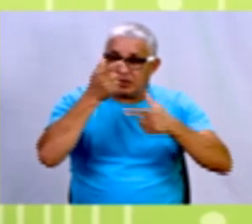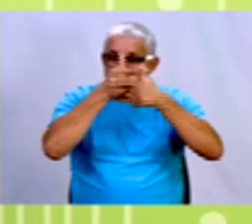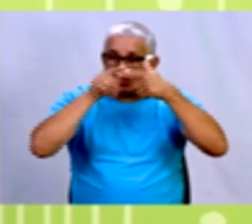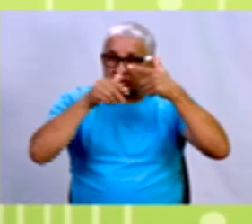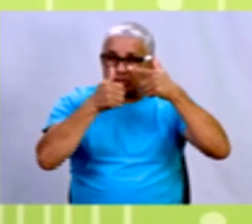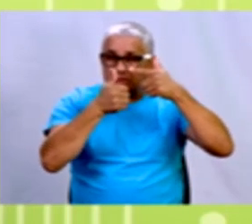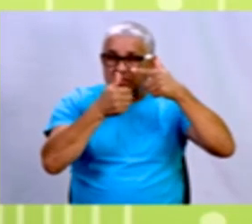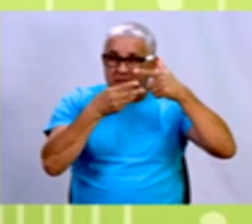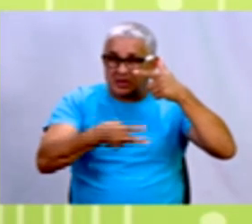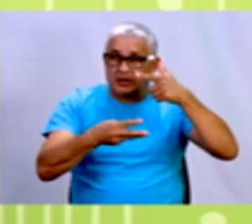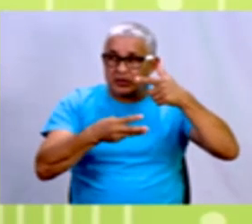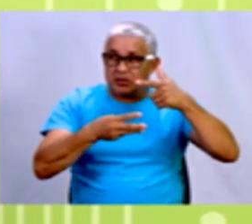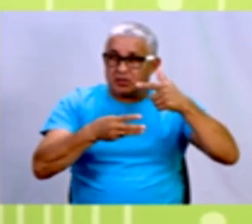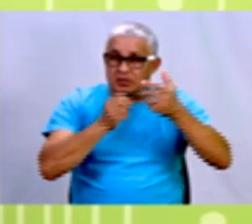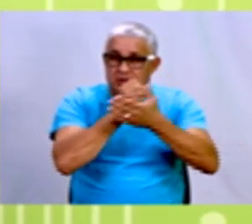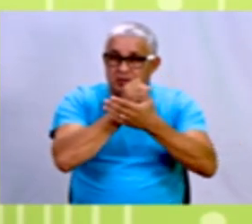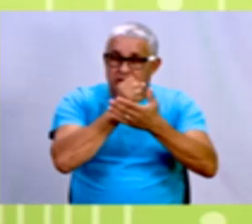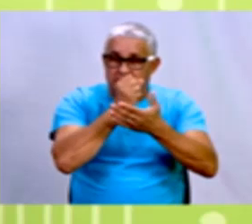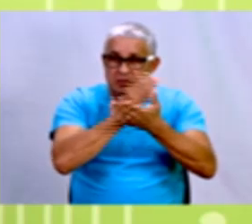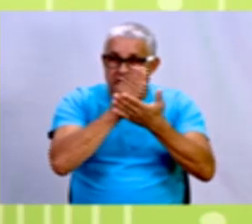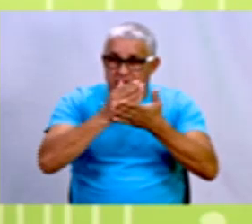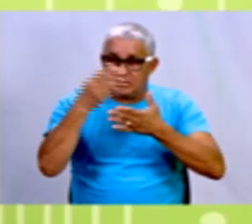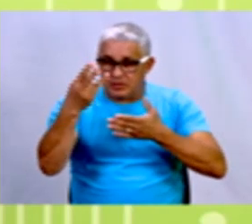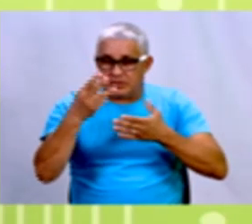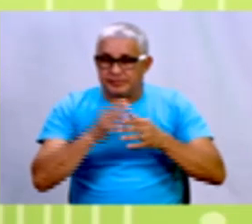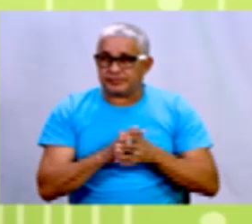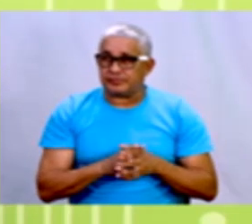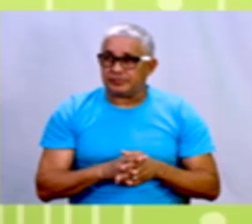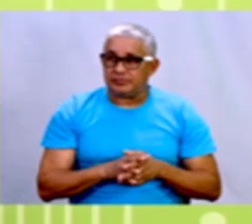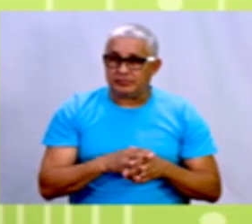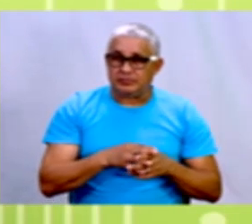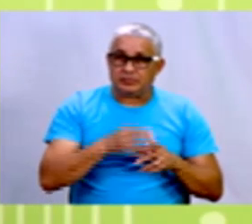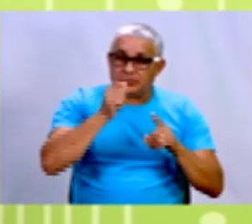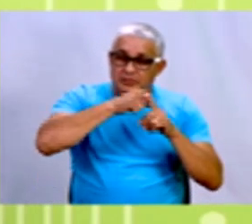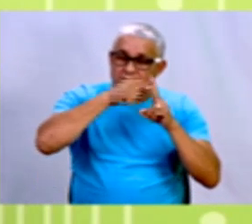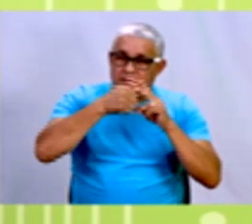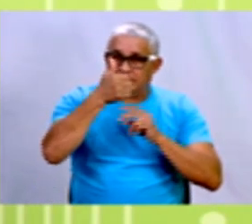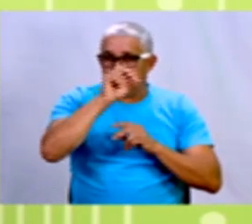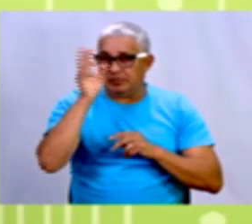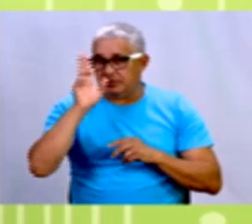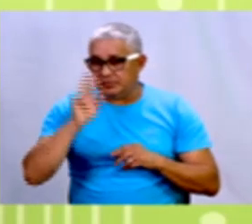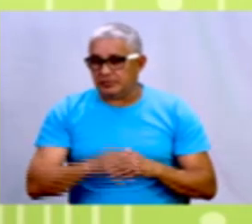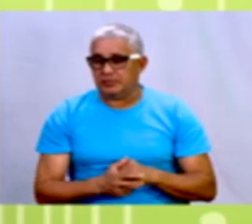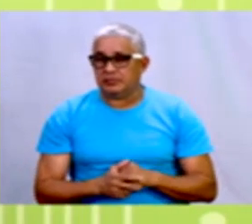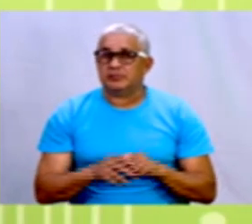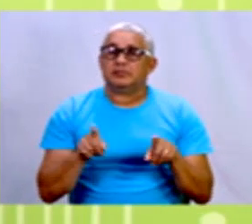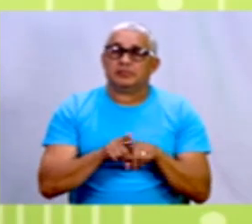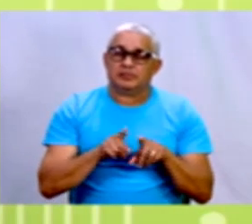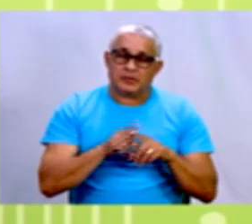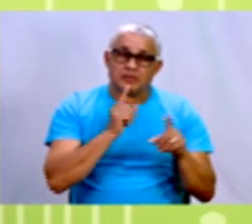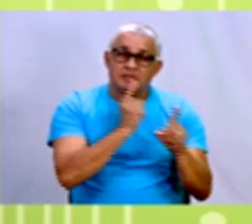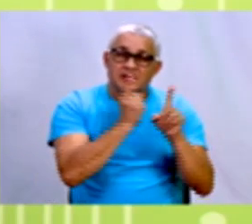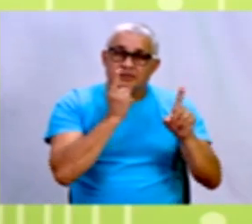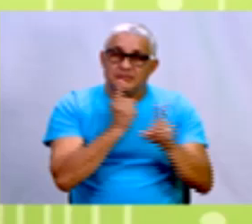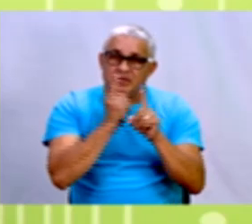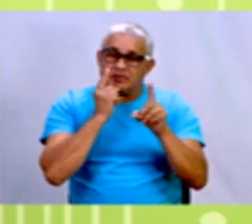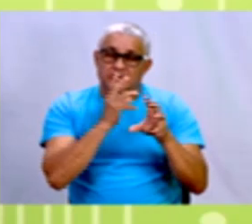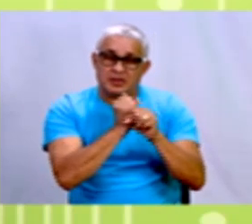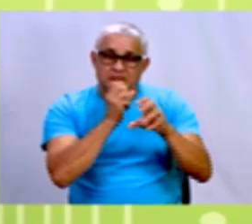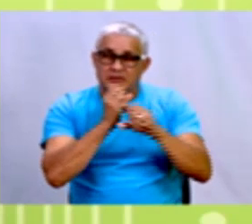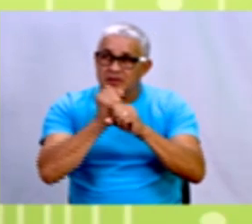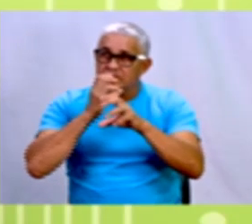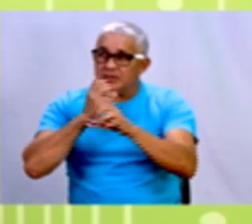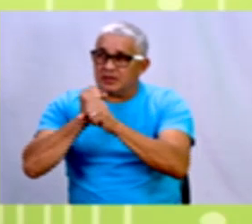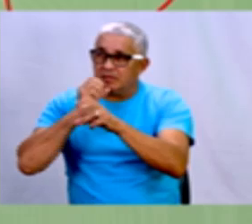parcelas, a gente já encontrou que vai amortizar R$100 por mês. E aí, em cima disso, a gente vai encontrando o valor dos juros,